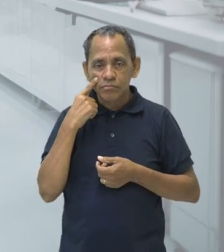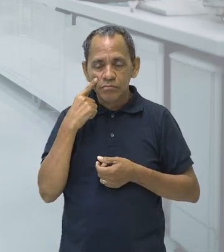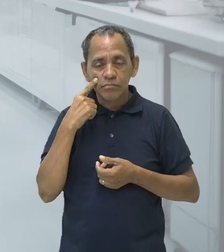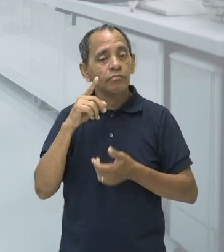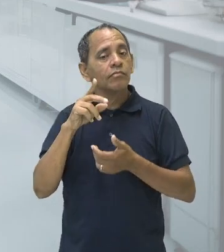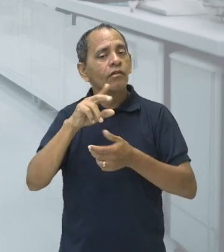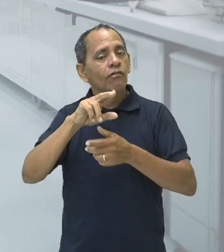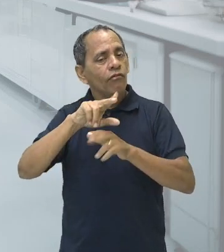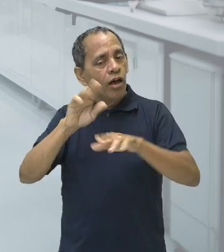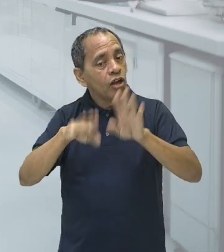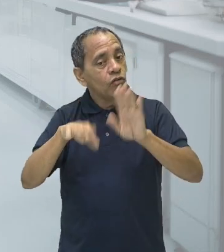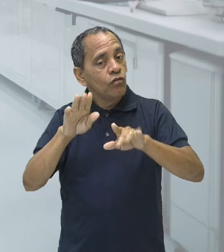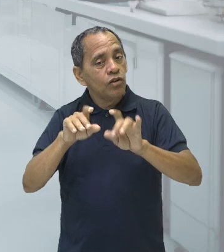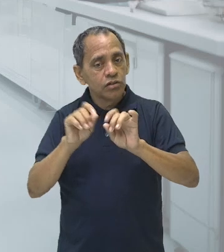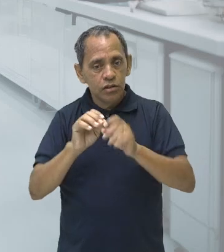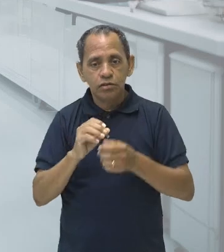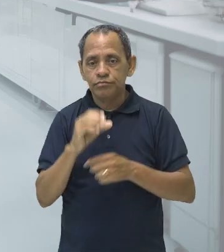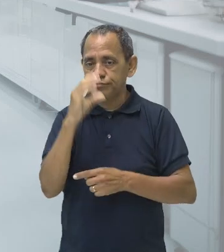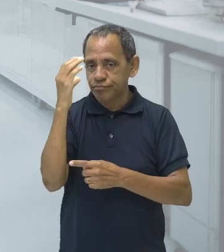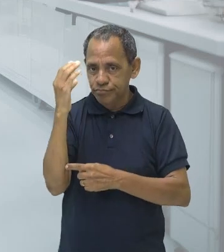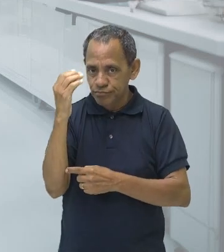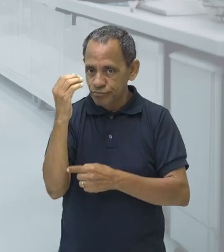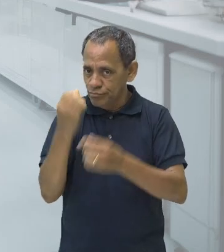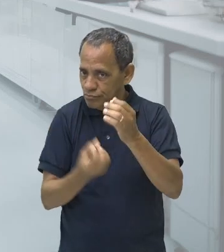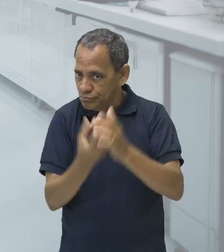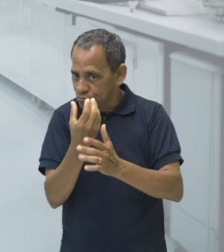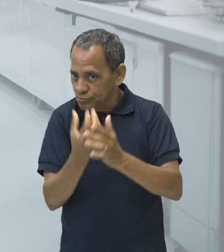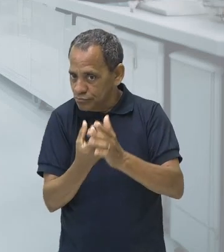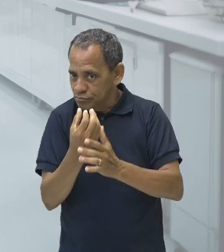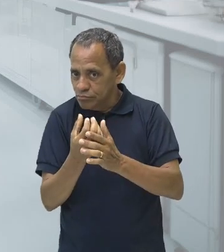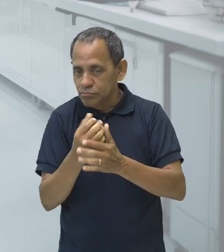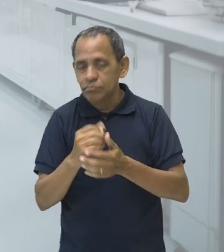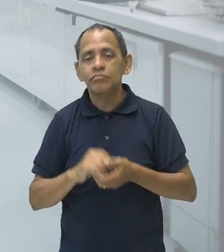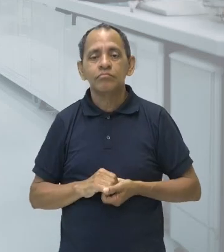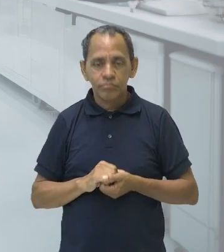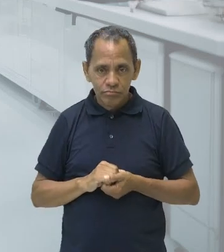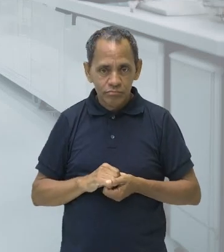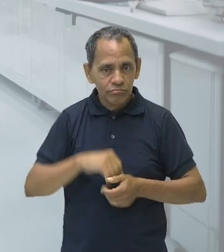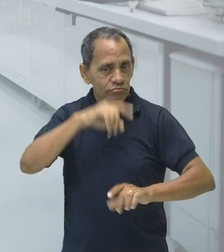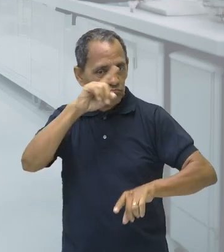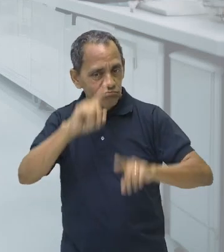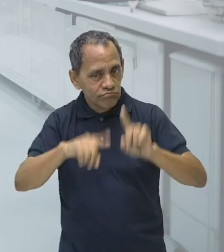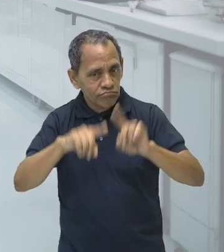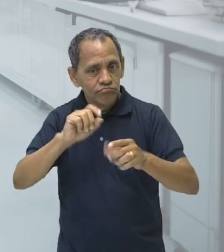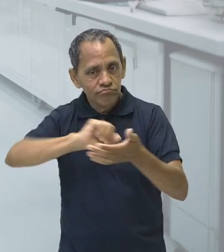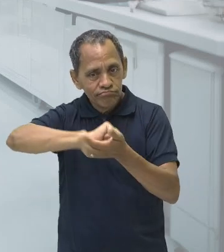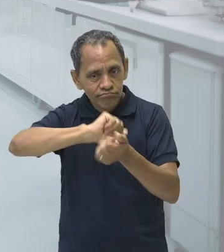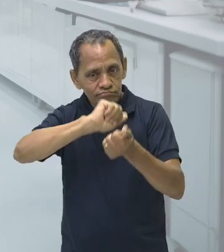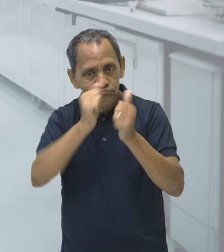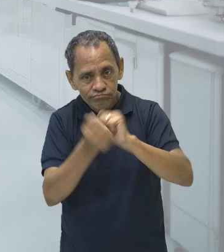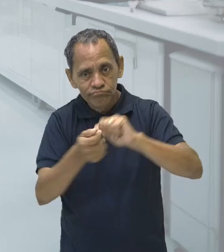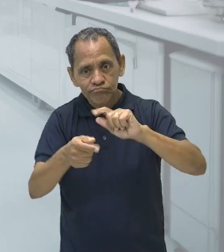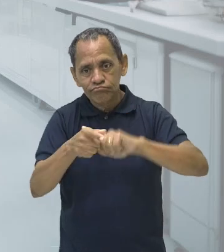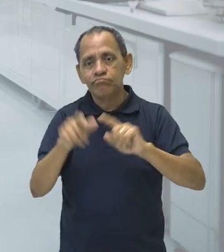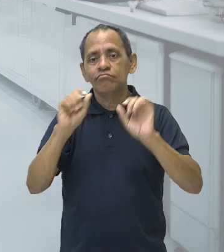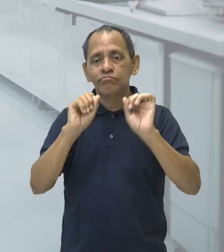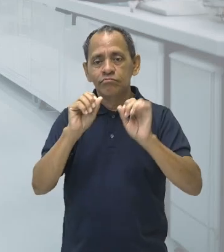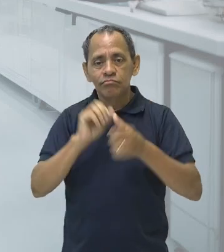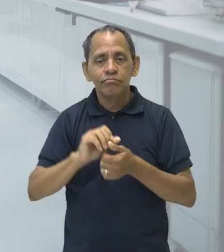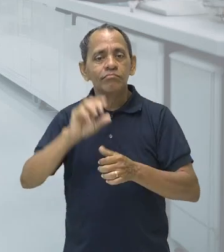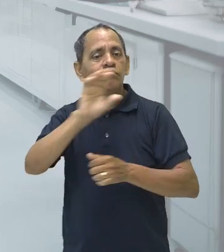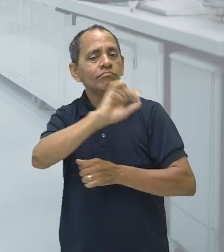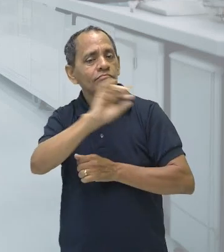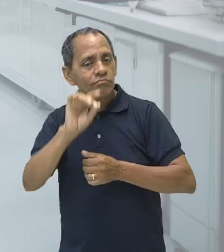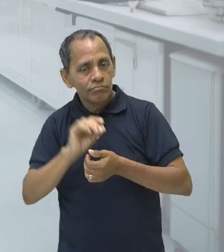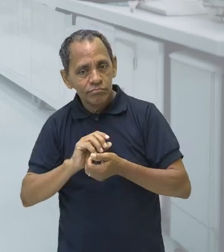o carbono surgindo de forma bem versátil em cada composto, em cada reação química, em cada